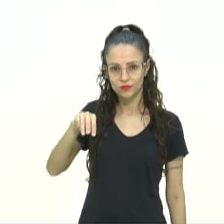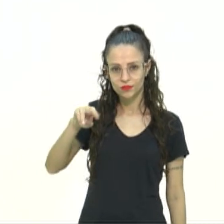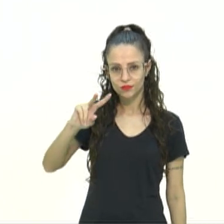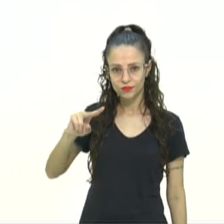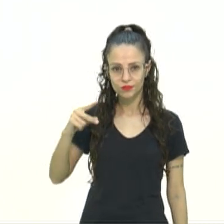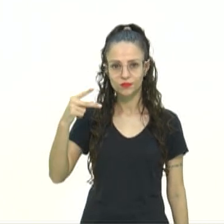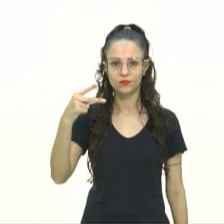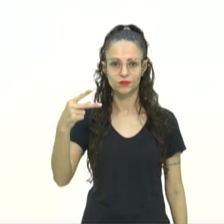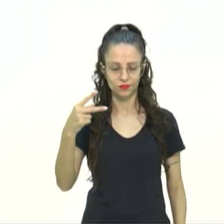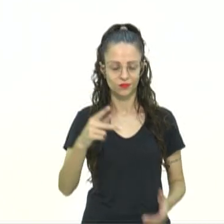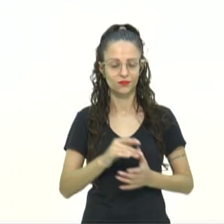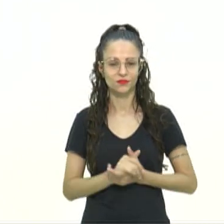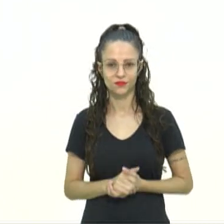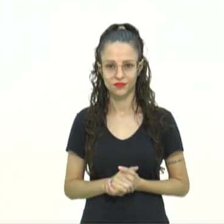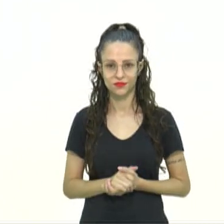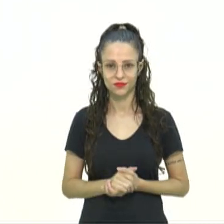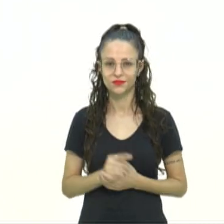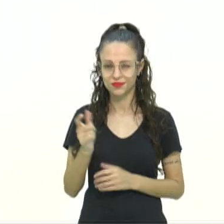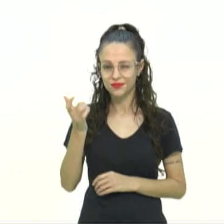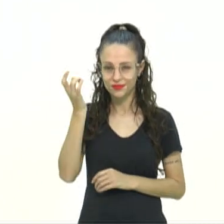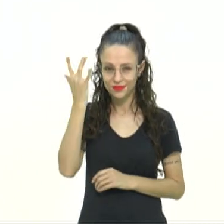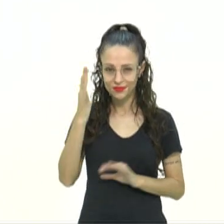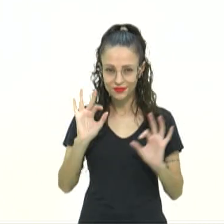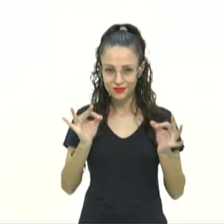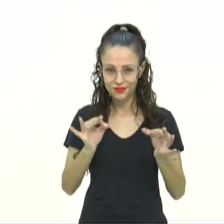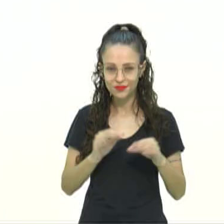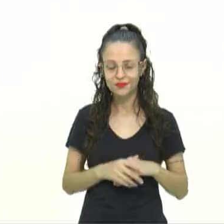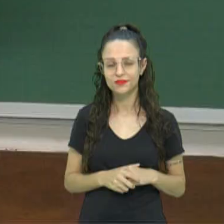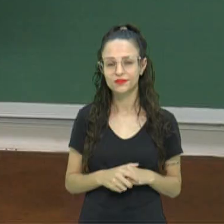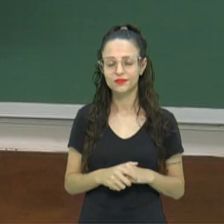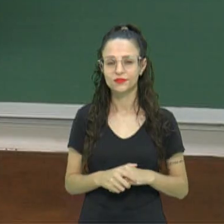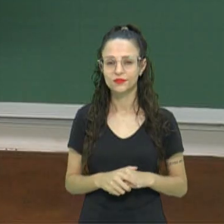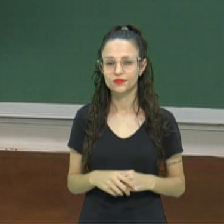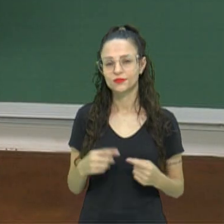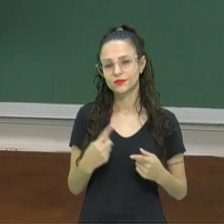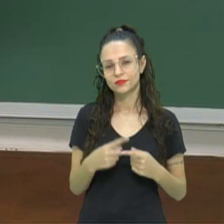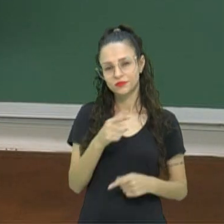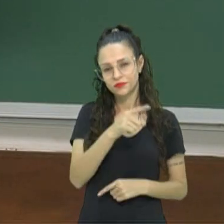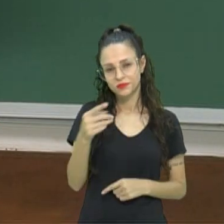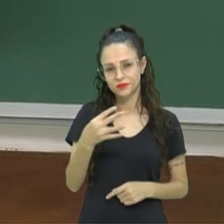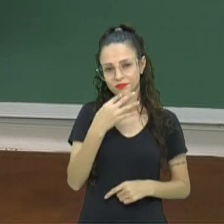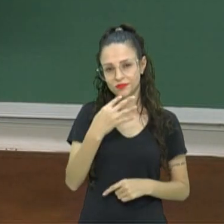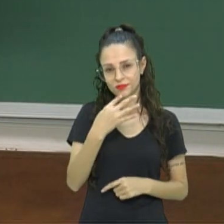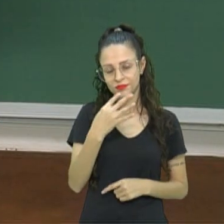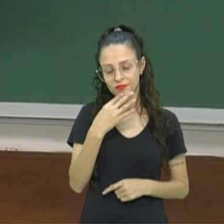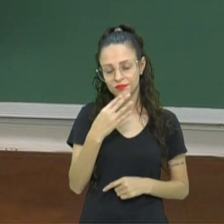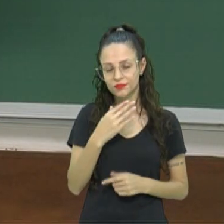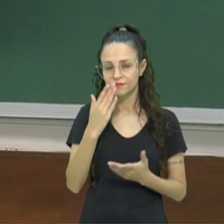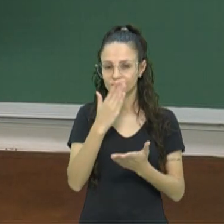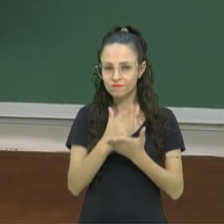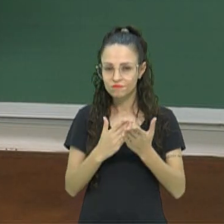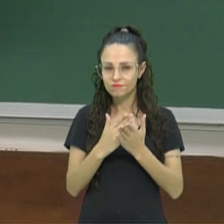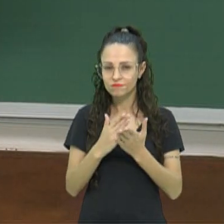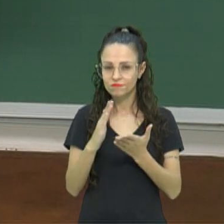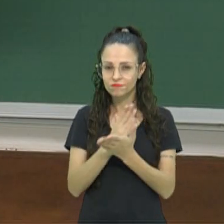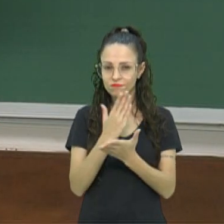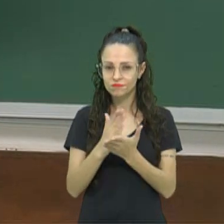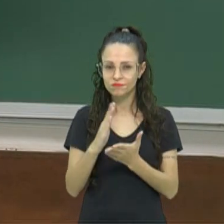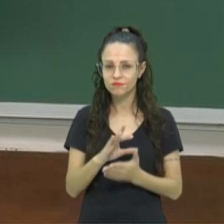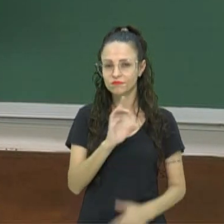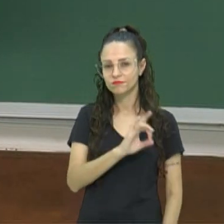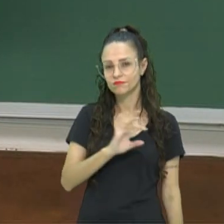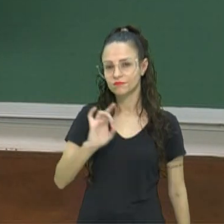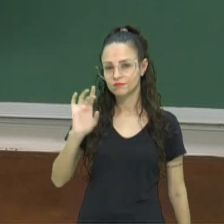metros quadrados. Esse ficou fácil, né? Porque são figuras conhecidas, você só particiona, calcula a área de